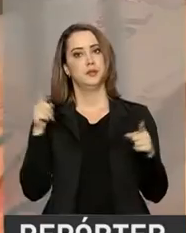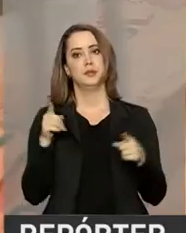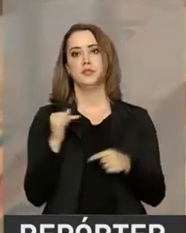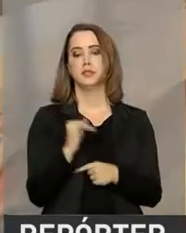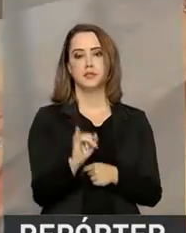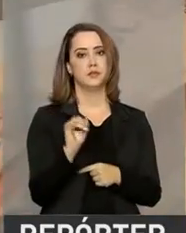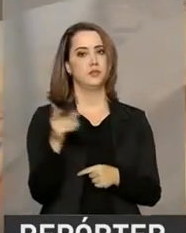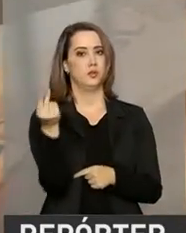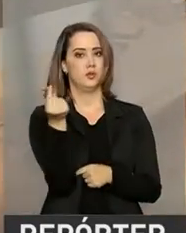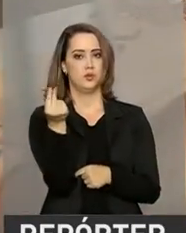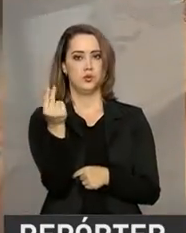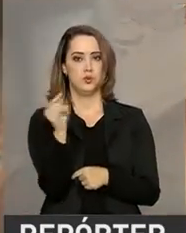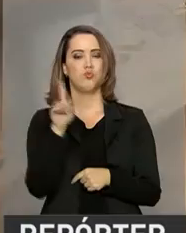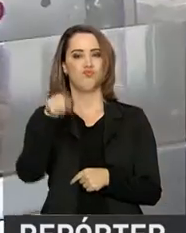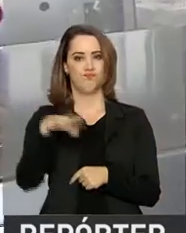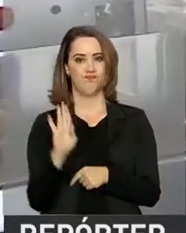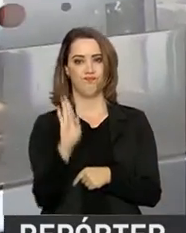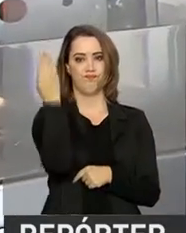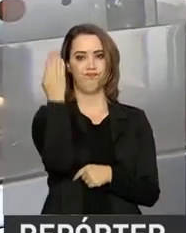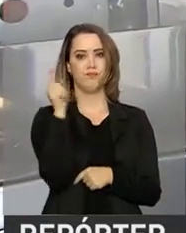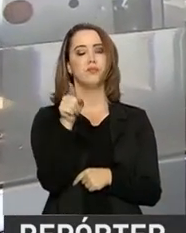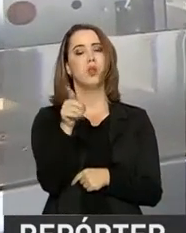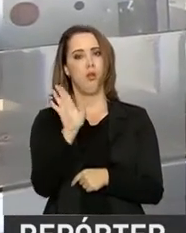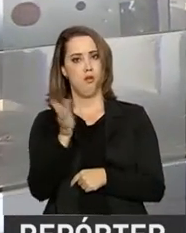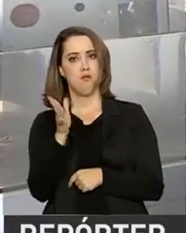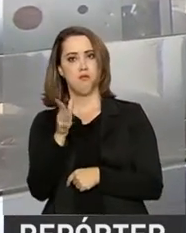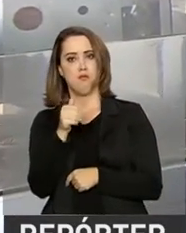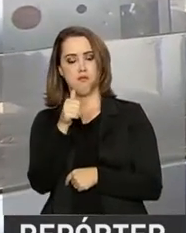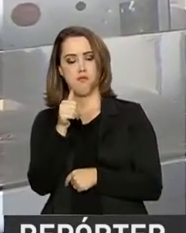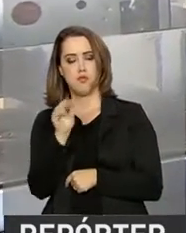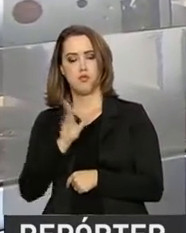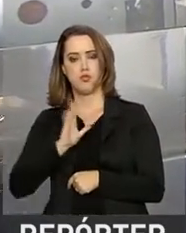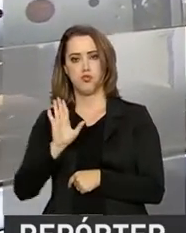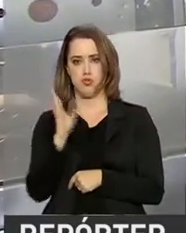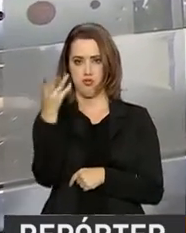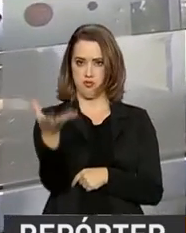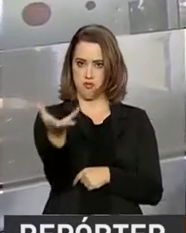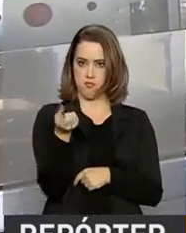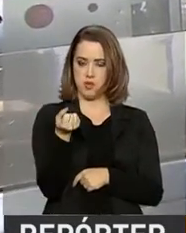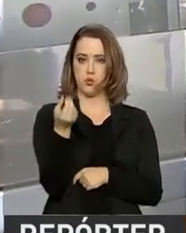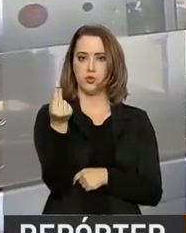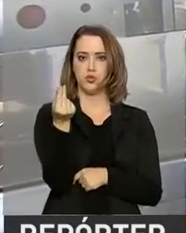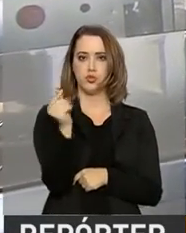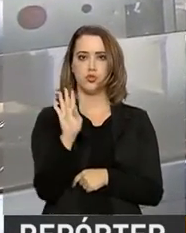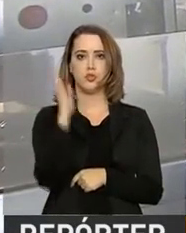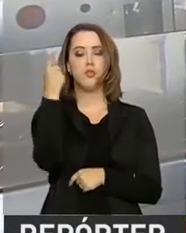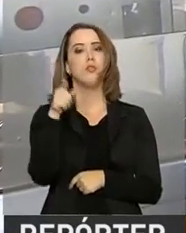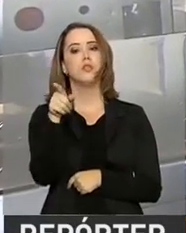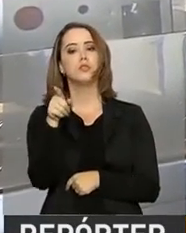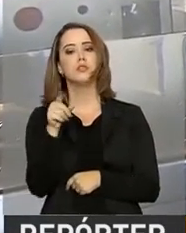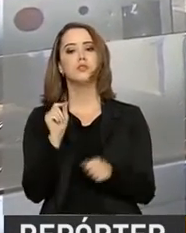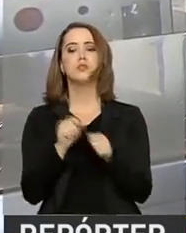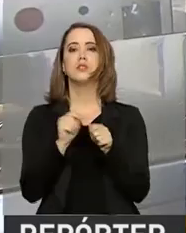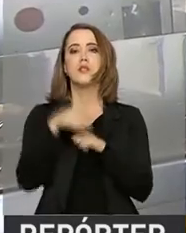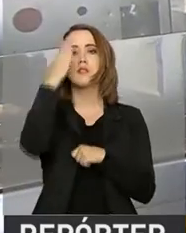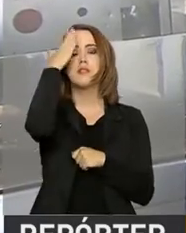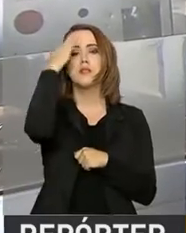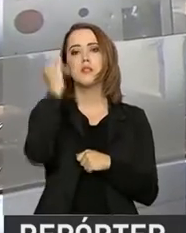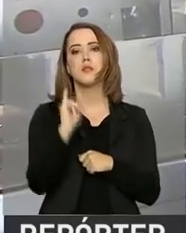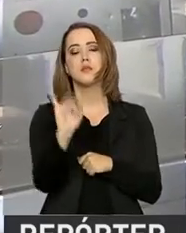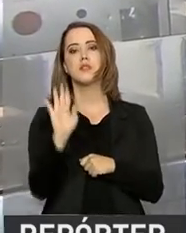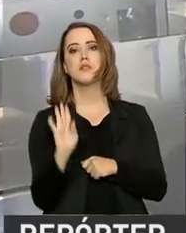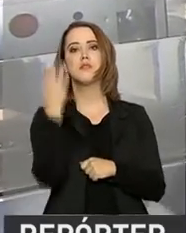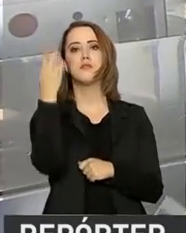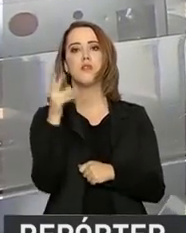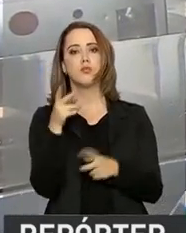a cédula é falsa só recebeu dinheiro falso na vida alguma vez já e como é que você conseguiu identificar uma nota